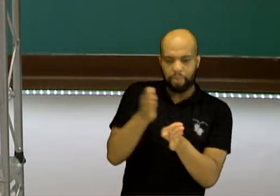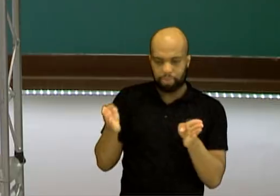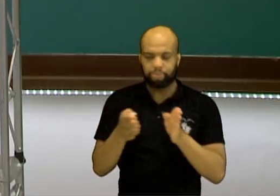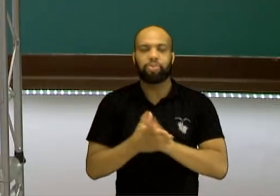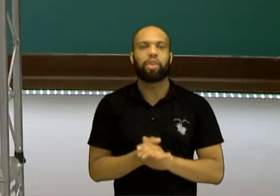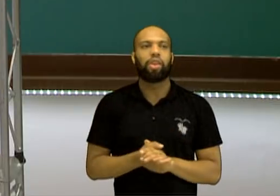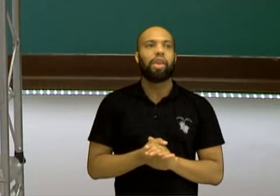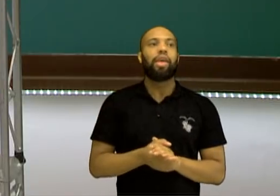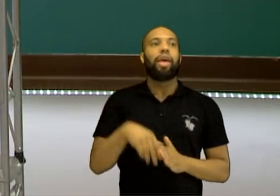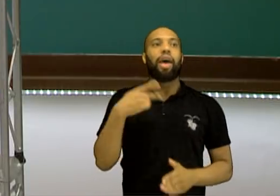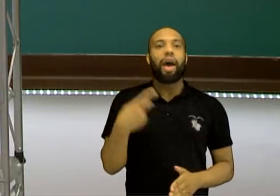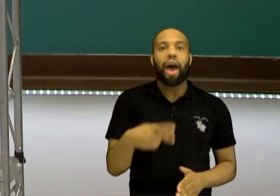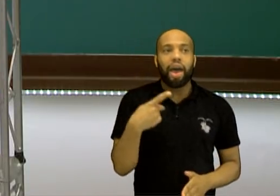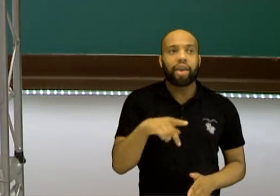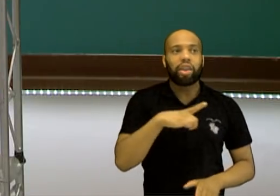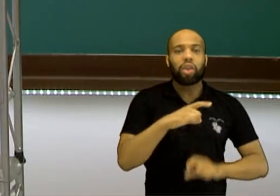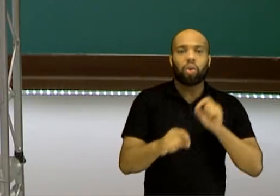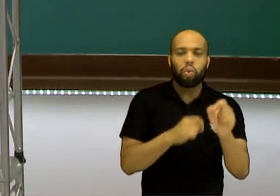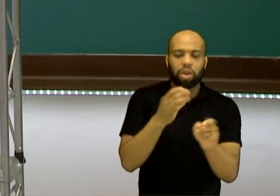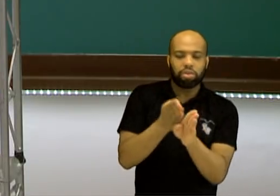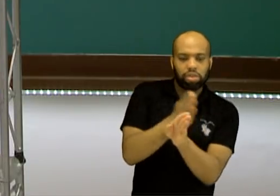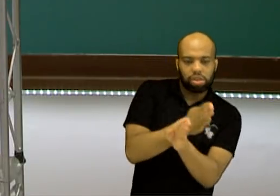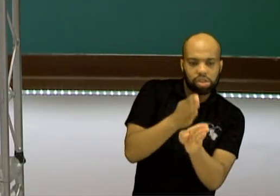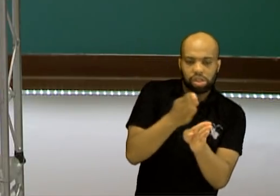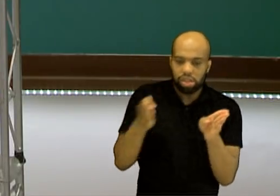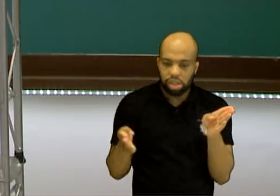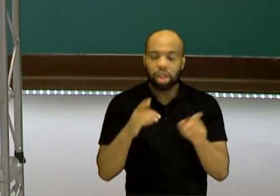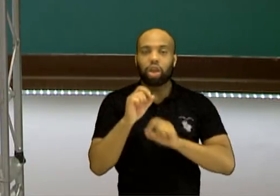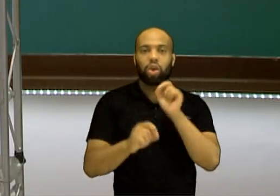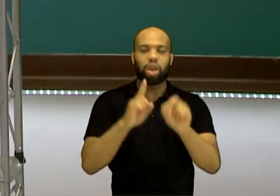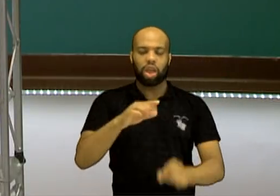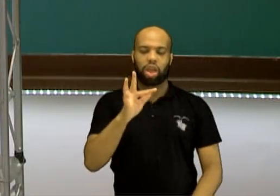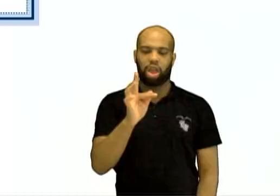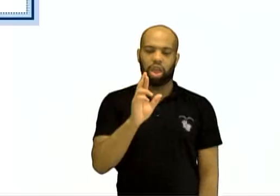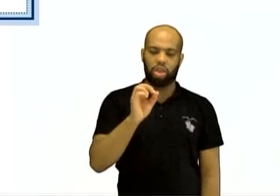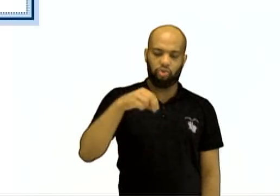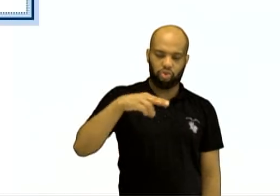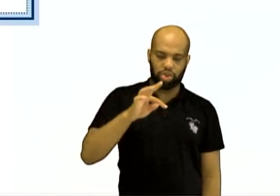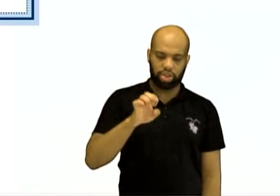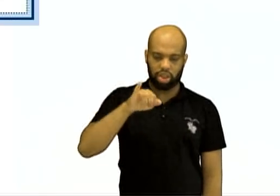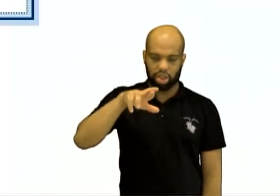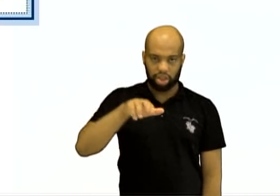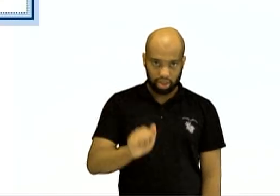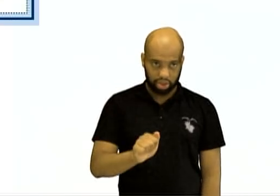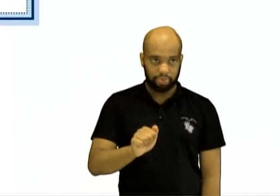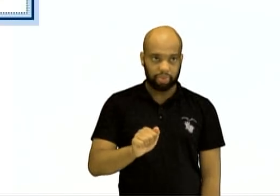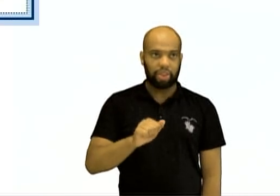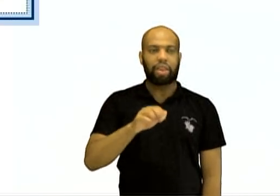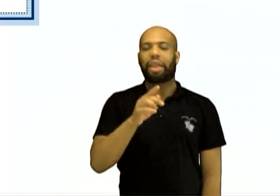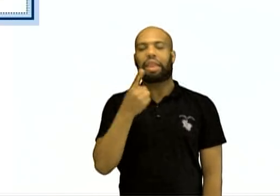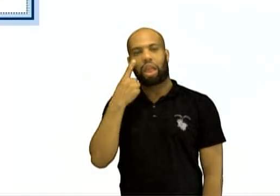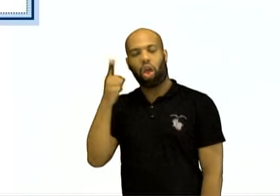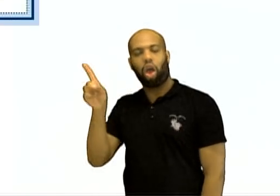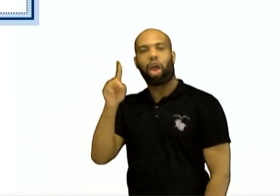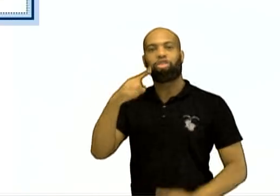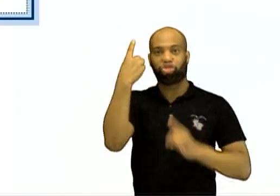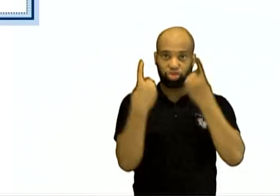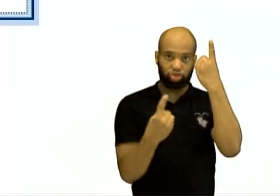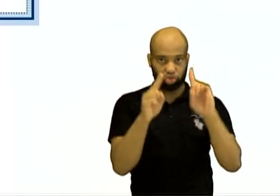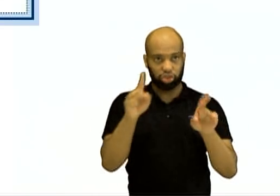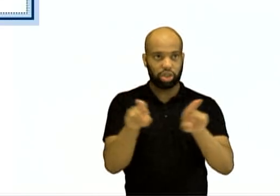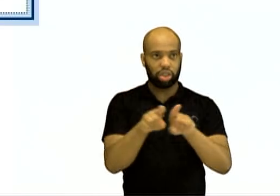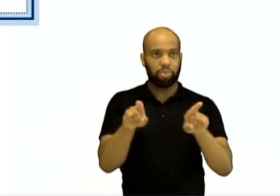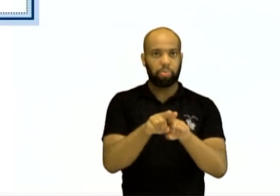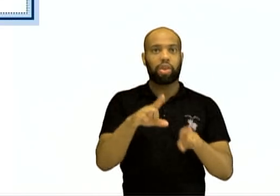Brasil, a gente usa fronteira para a divisão entre países. Está aqui os países quais o Brasil faz fronteira, menos o Chile e o Equador. Divisa,